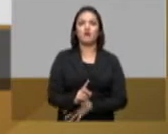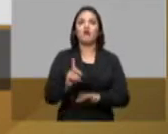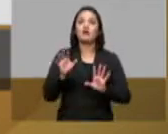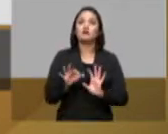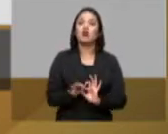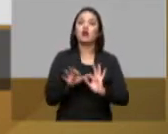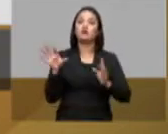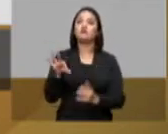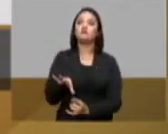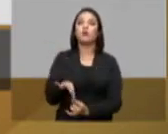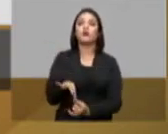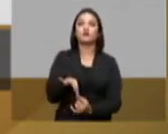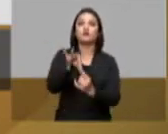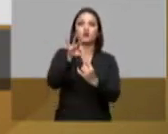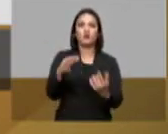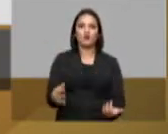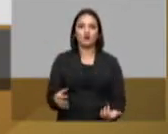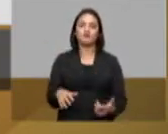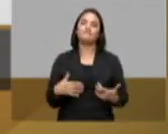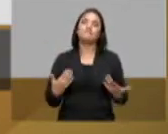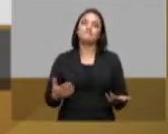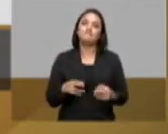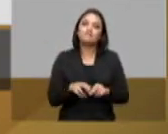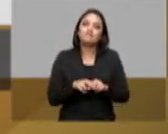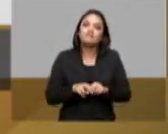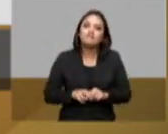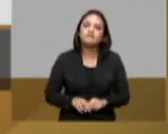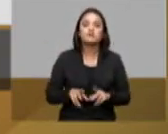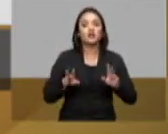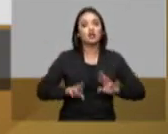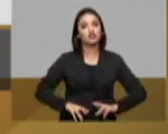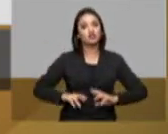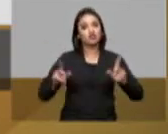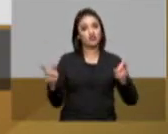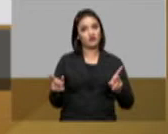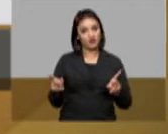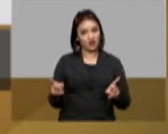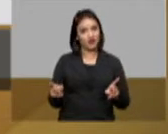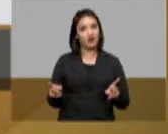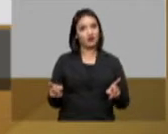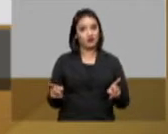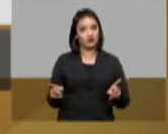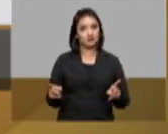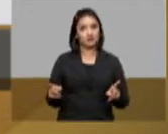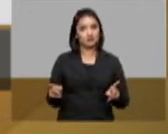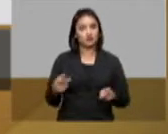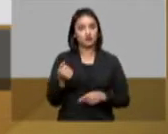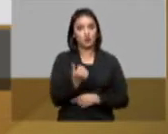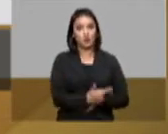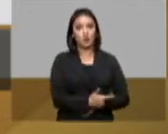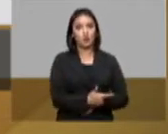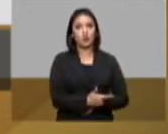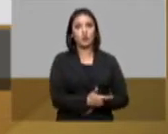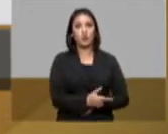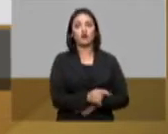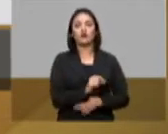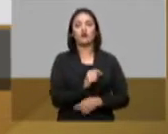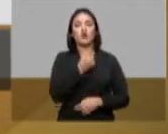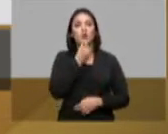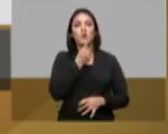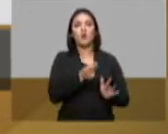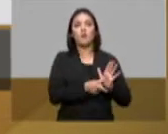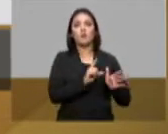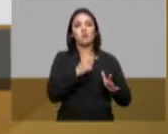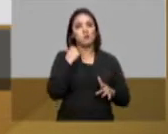regime. Portanto, esta circunstância difere este caso específico do que acabou de ser